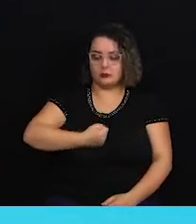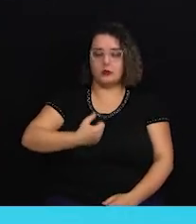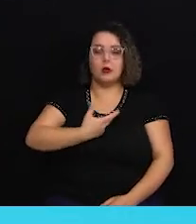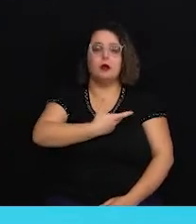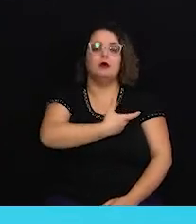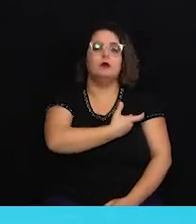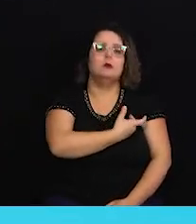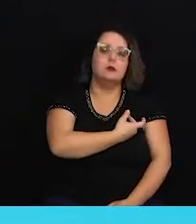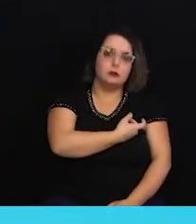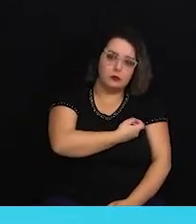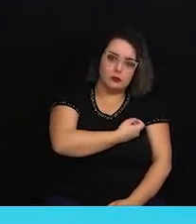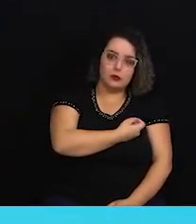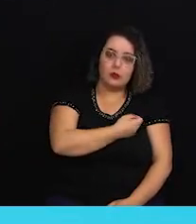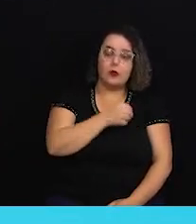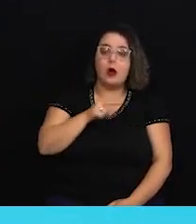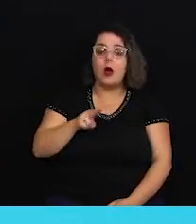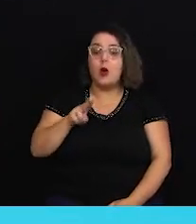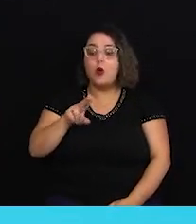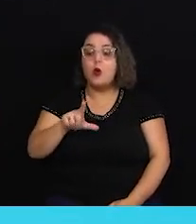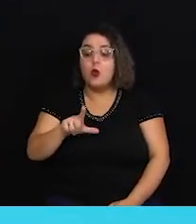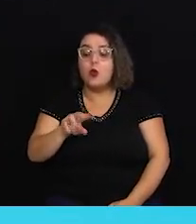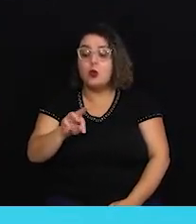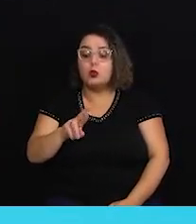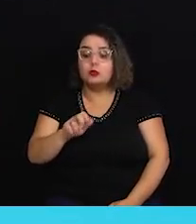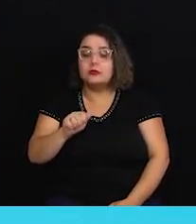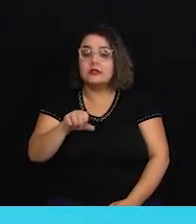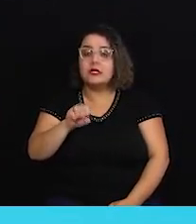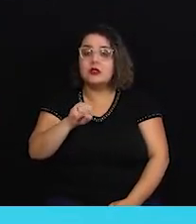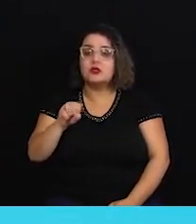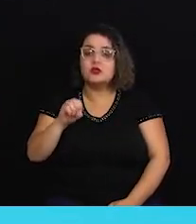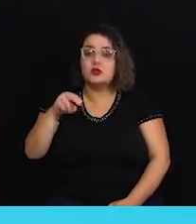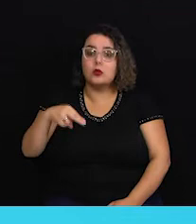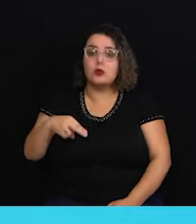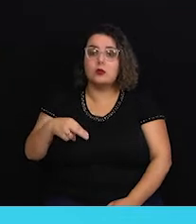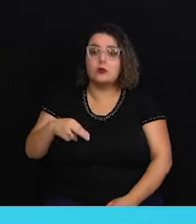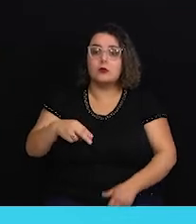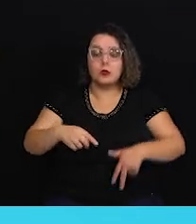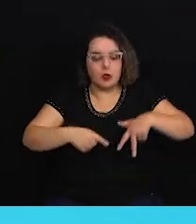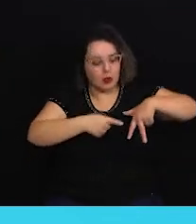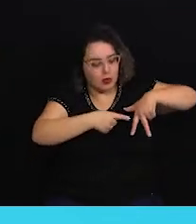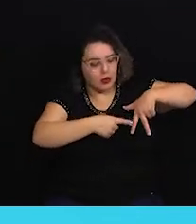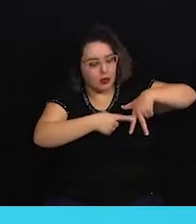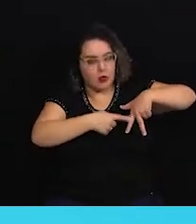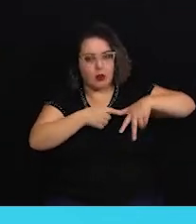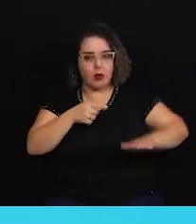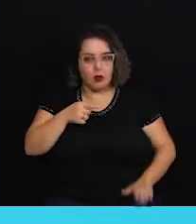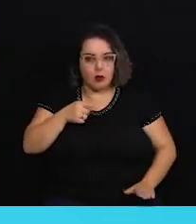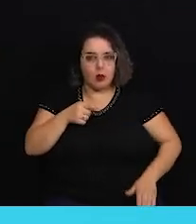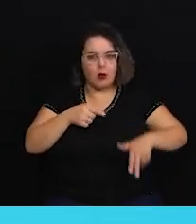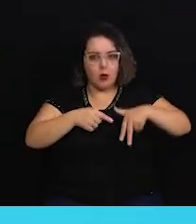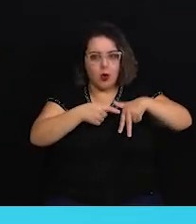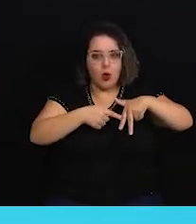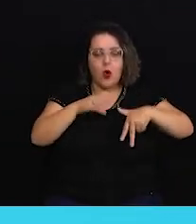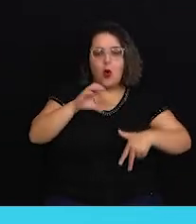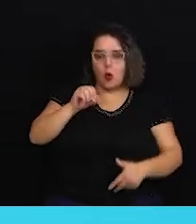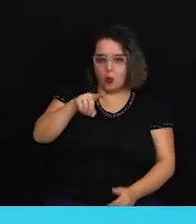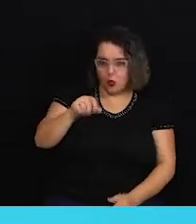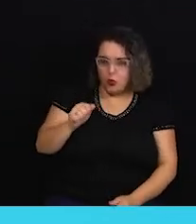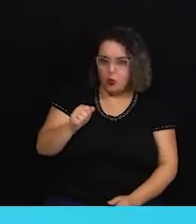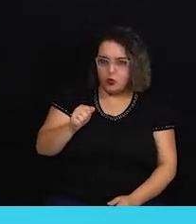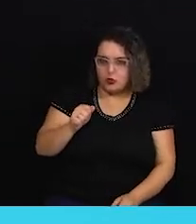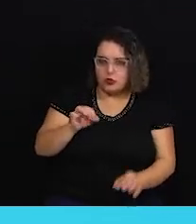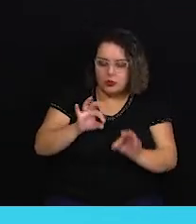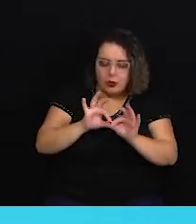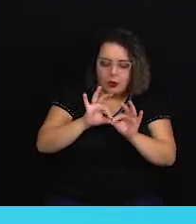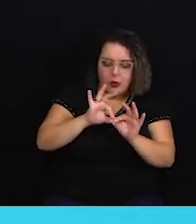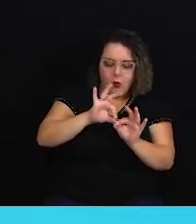uma sedação e a gente consegue, com o ultrassom, por exemplo, na coxa do paciente, a gente localiza a inervação, o nervo que